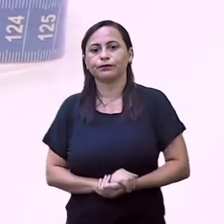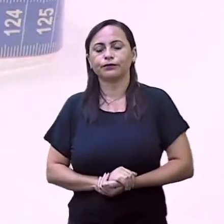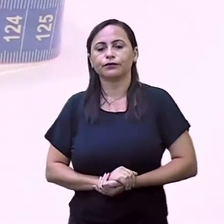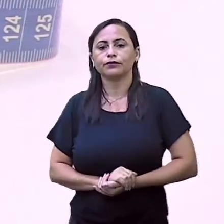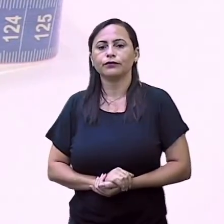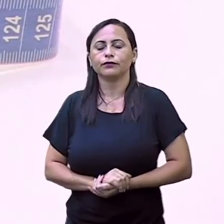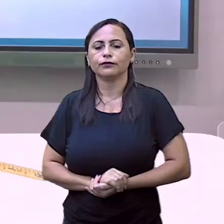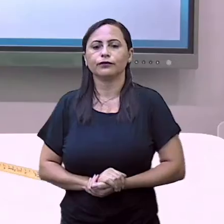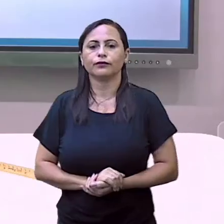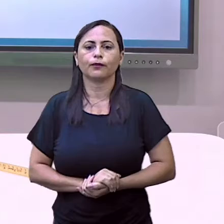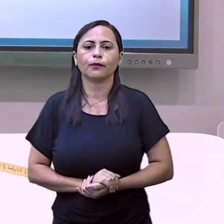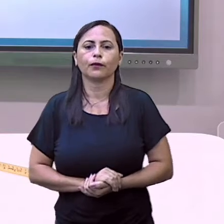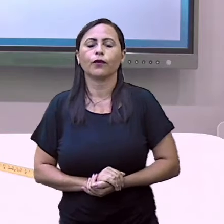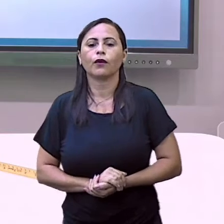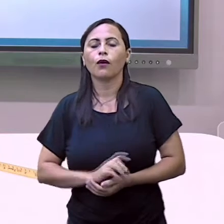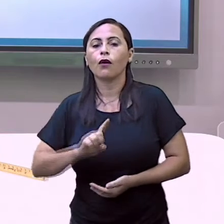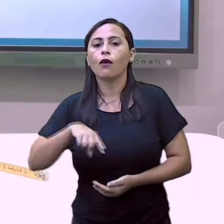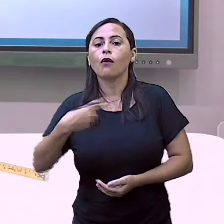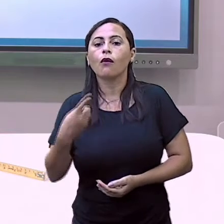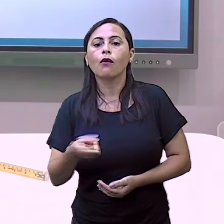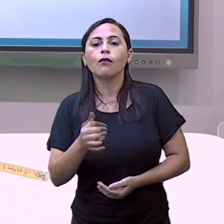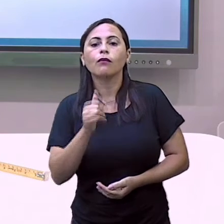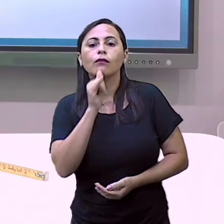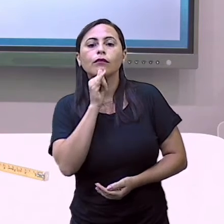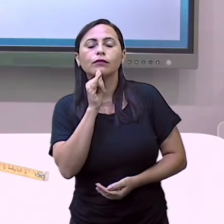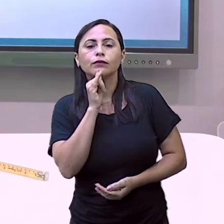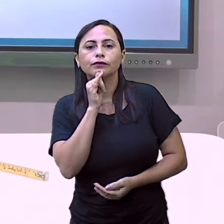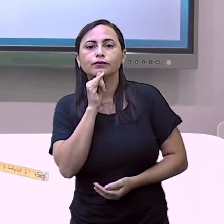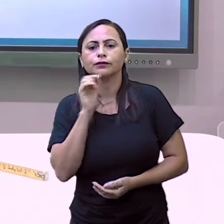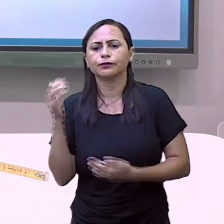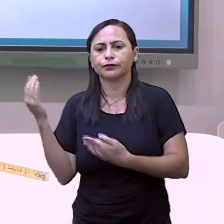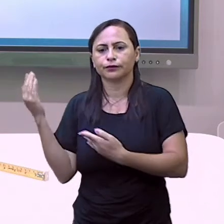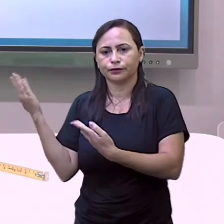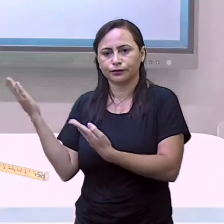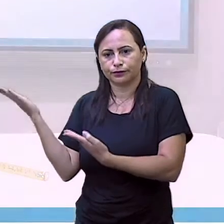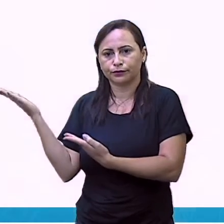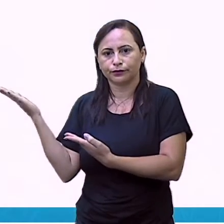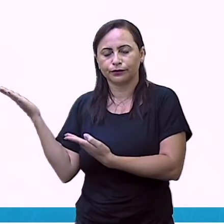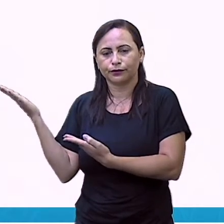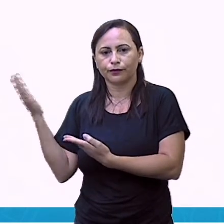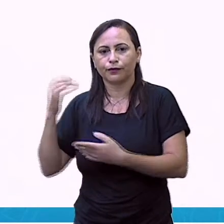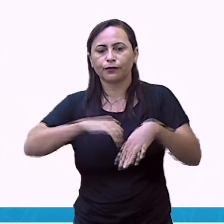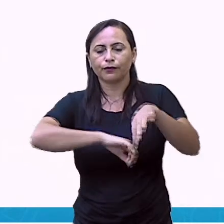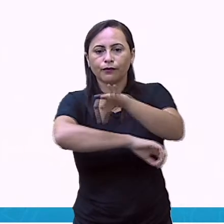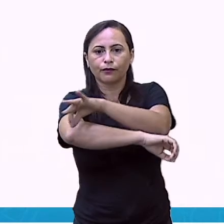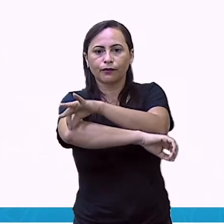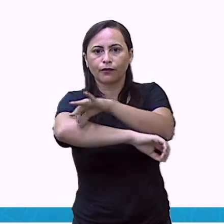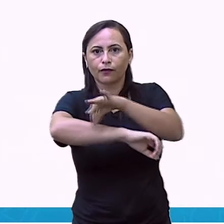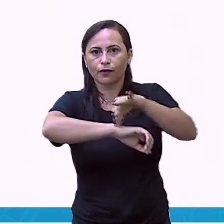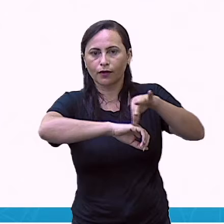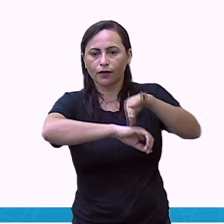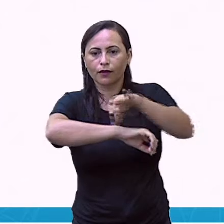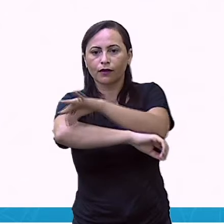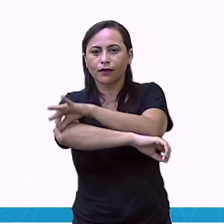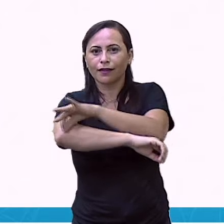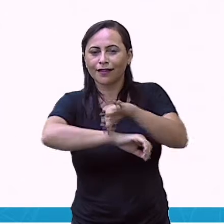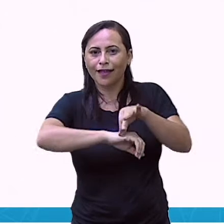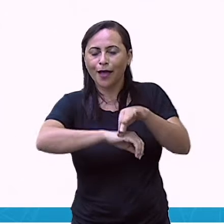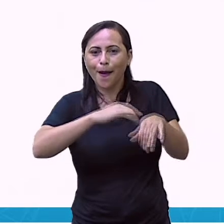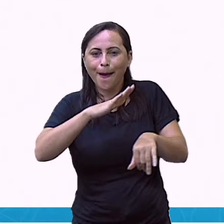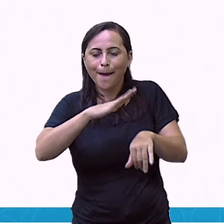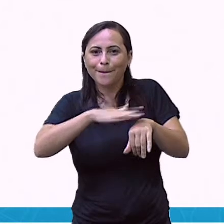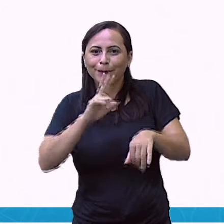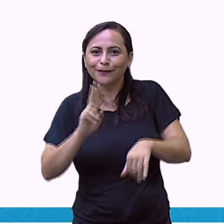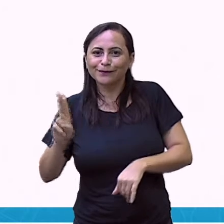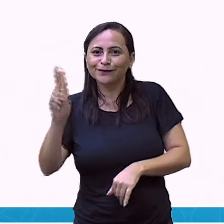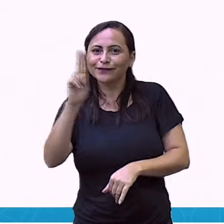um. Outro instrumento que nós temos aqui é a régua, a mais